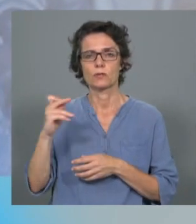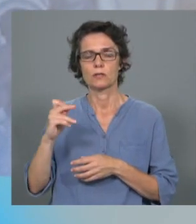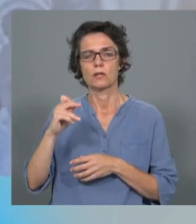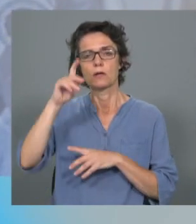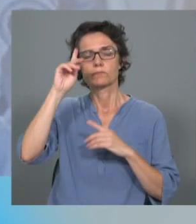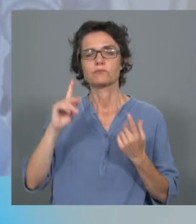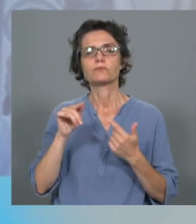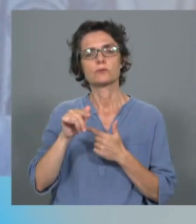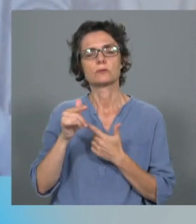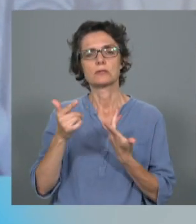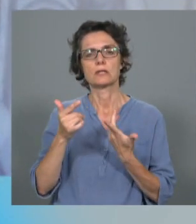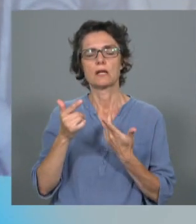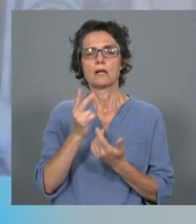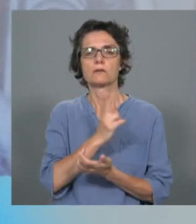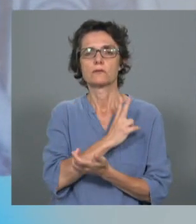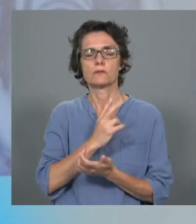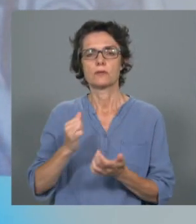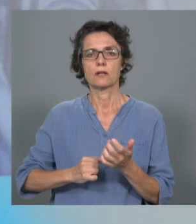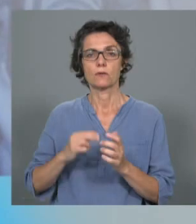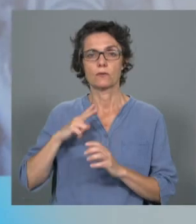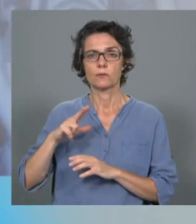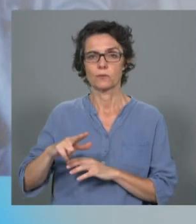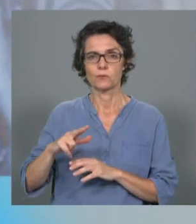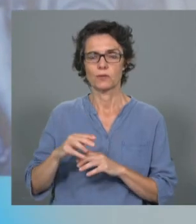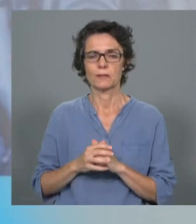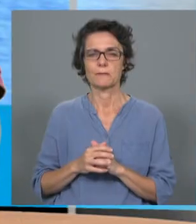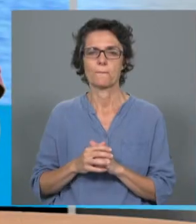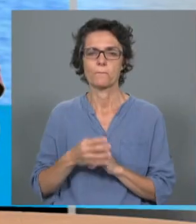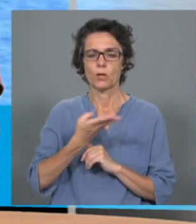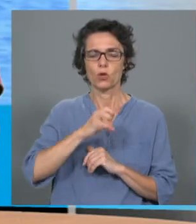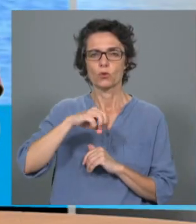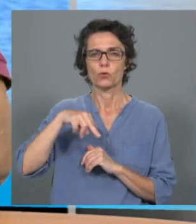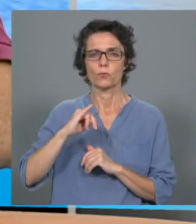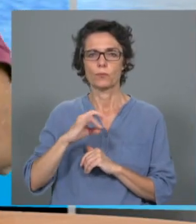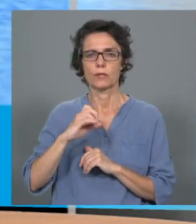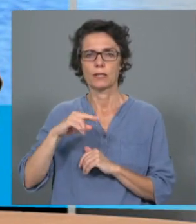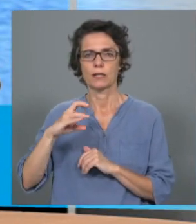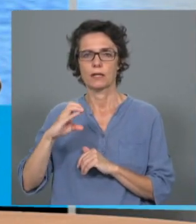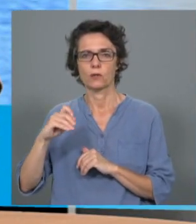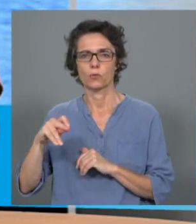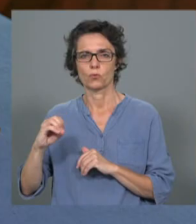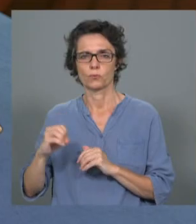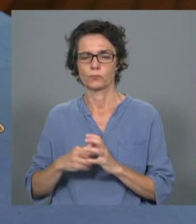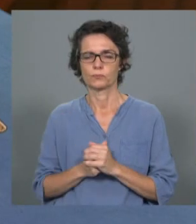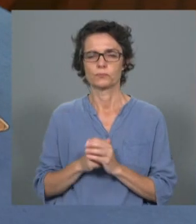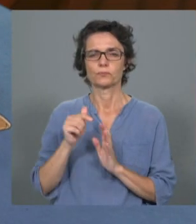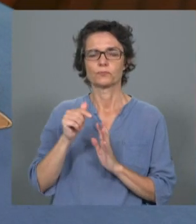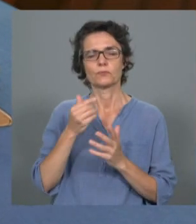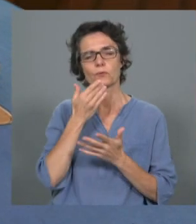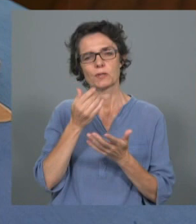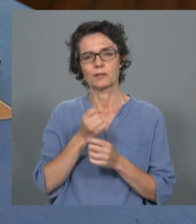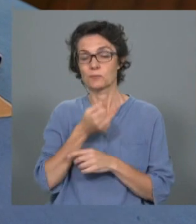Faculdade de Teologia da Universidade Católica Portuguesa. Muito boa tarde. Obrigado por estar connosco para olharmos de